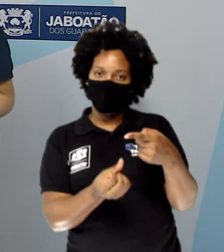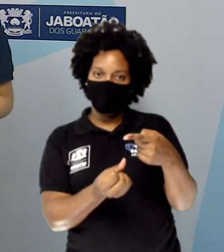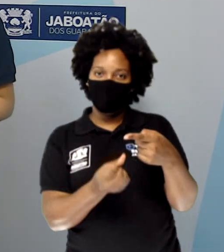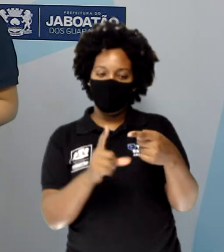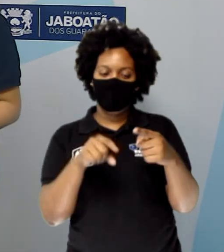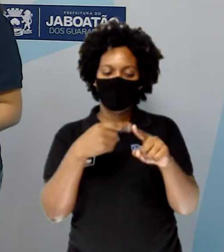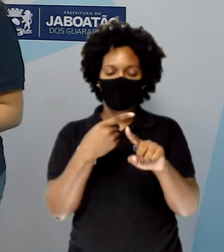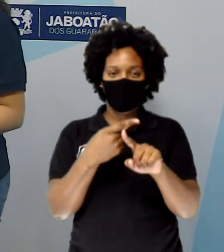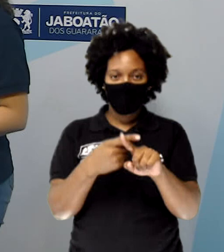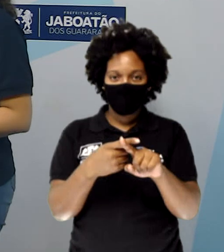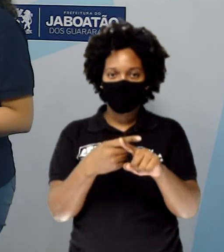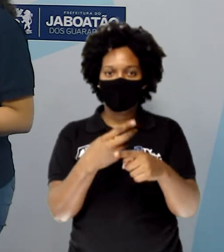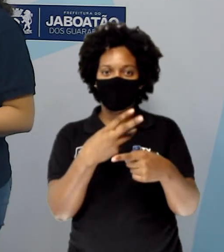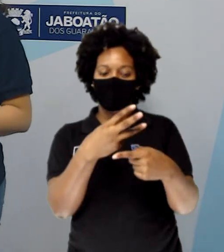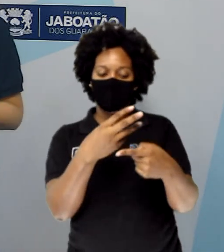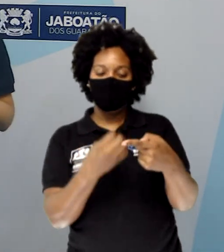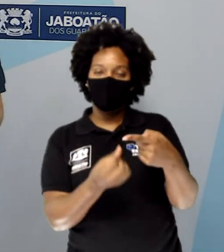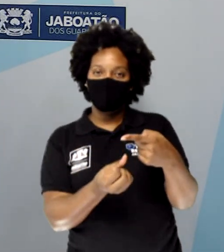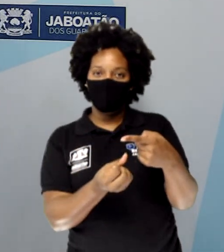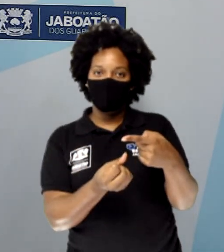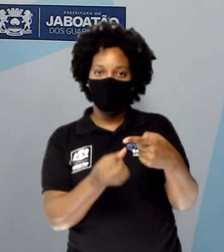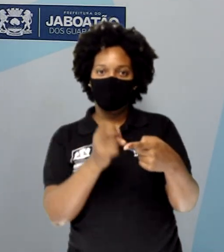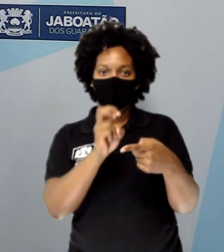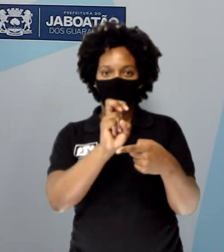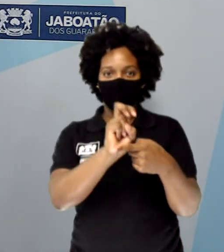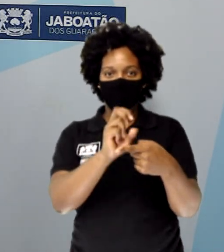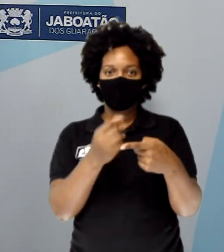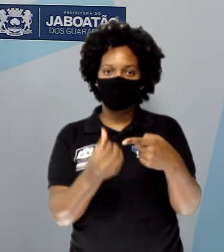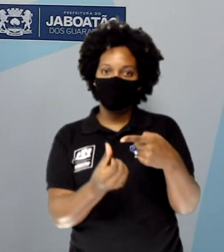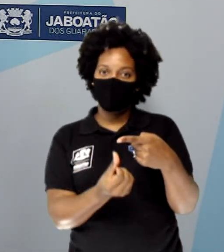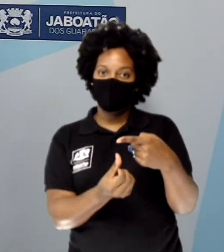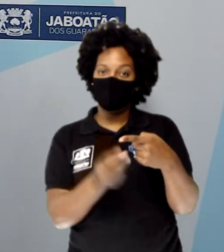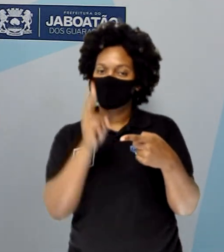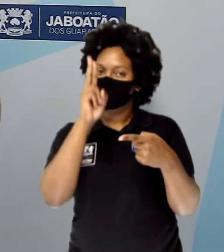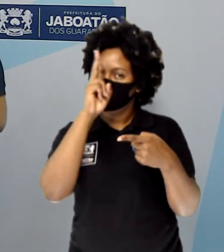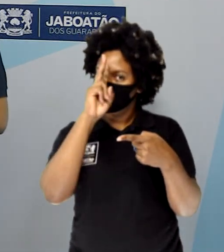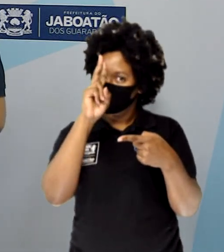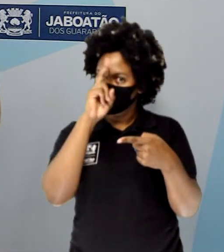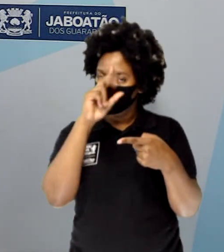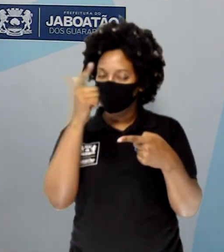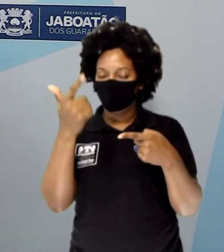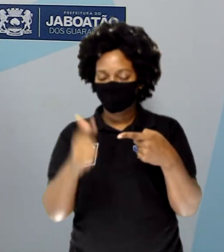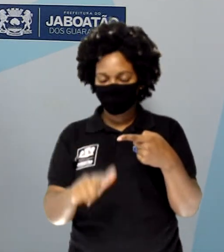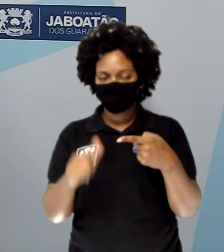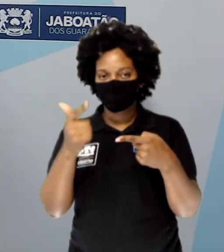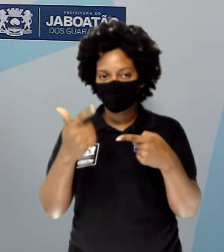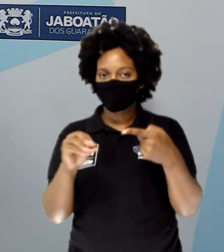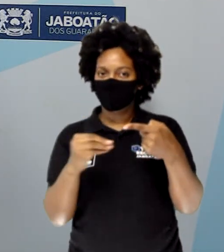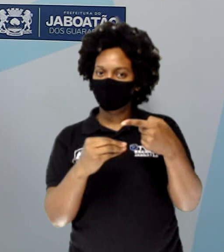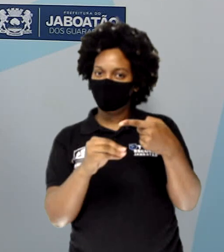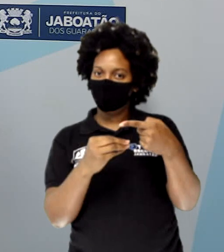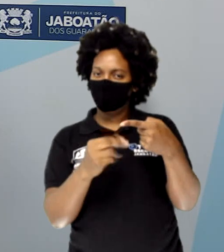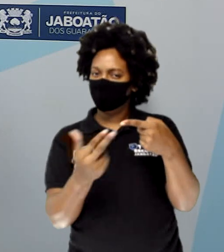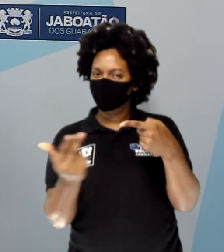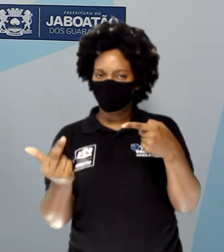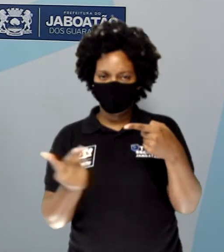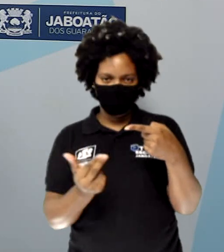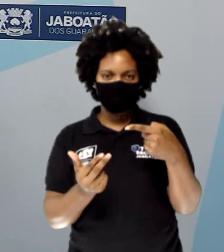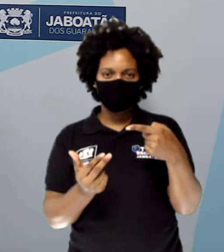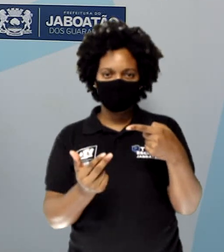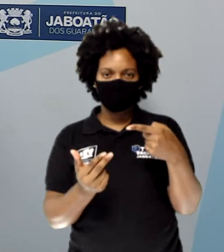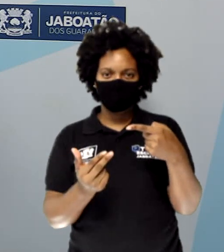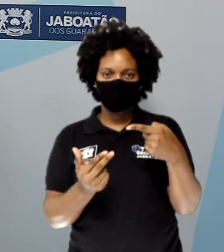mais 3/6, a gente vai ter 5/6. Lembrando, repetindo o denominador, que é o mesmo, e